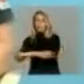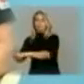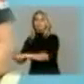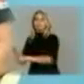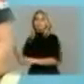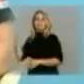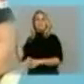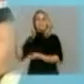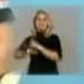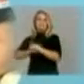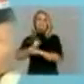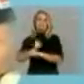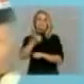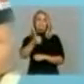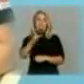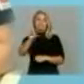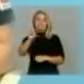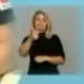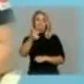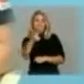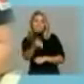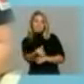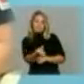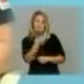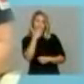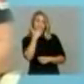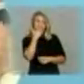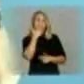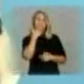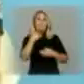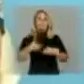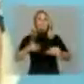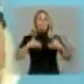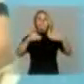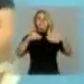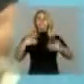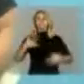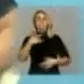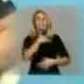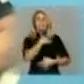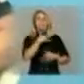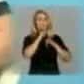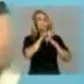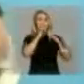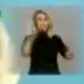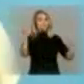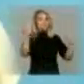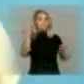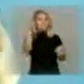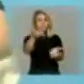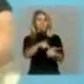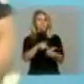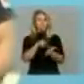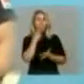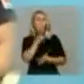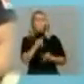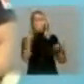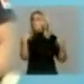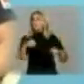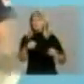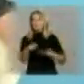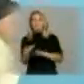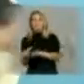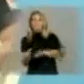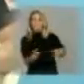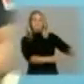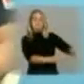em 76 é que sai uma portaria do Ministério da Saúde, que é infralegal, que não tem força de lei, que diz que não é mais para isolar.